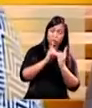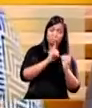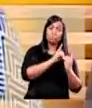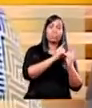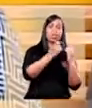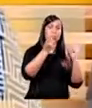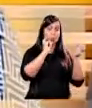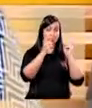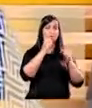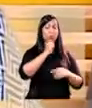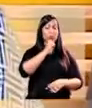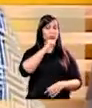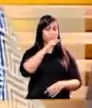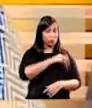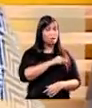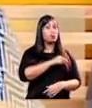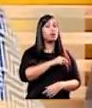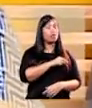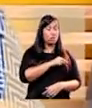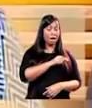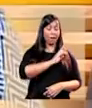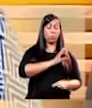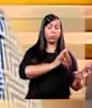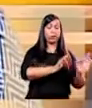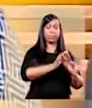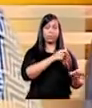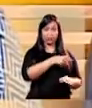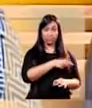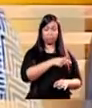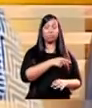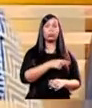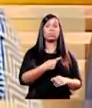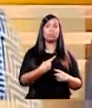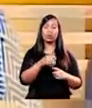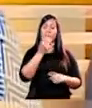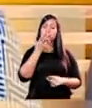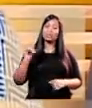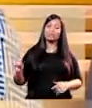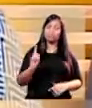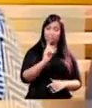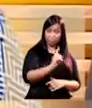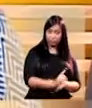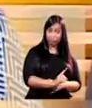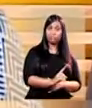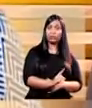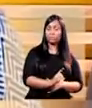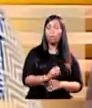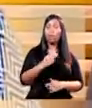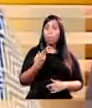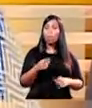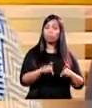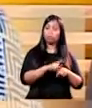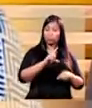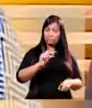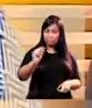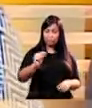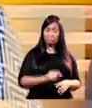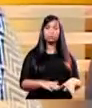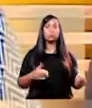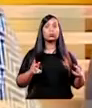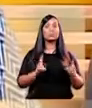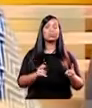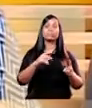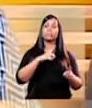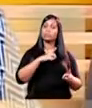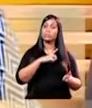atendimentos, reuniões com essa mãe social, visando a preparação, tanto para a chegada de uma criança ou adolescente, quanto para a saída.